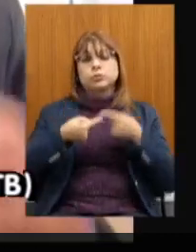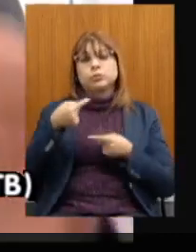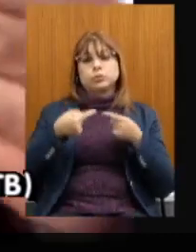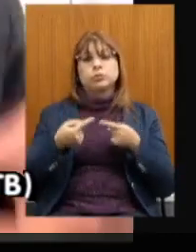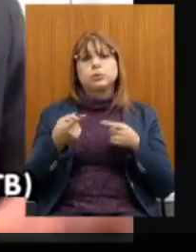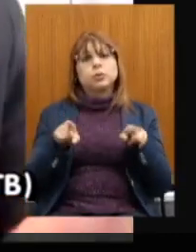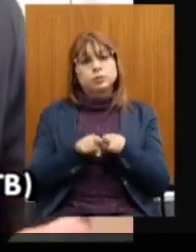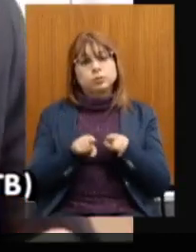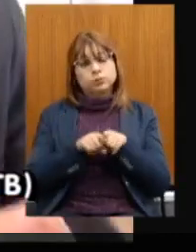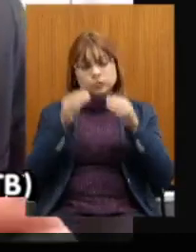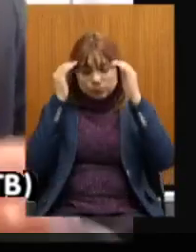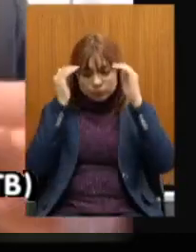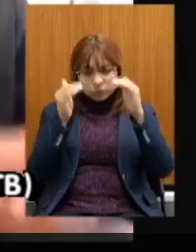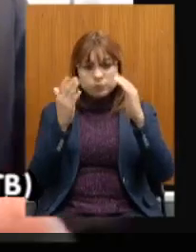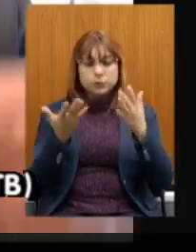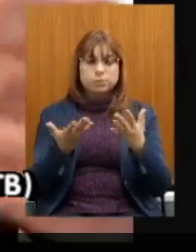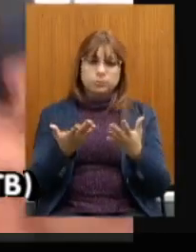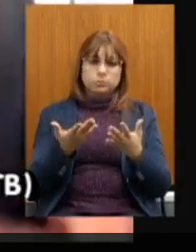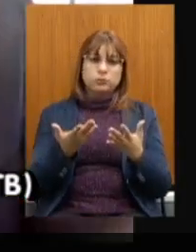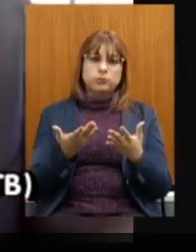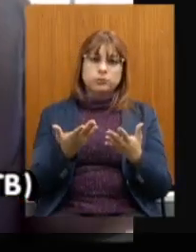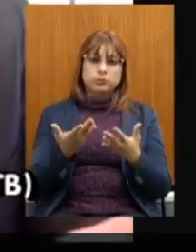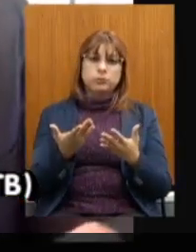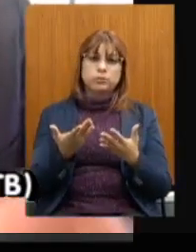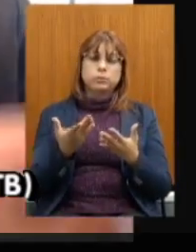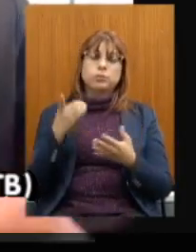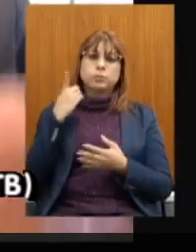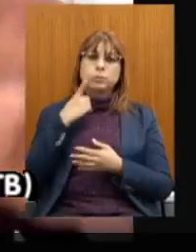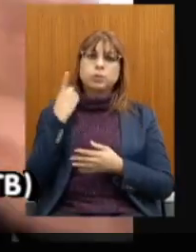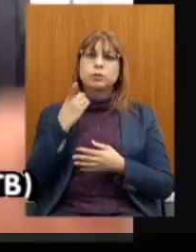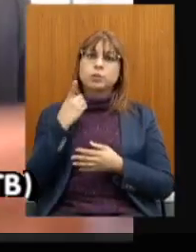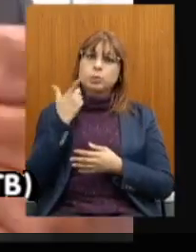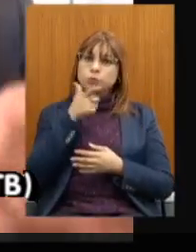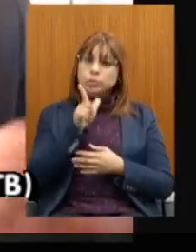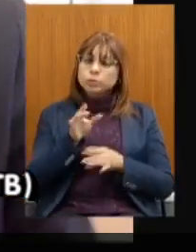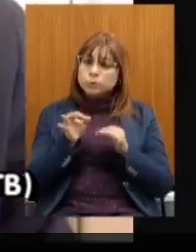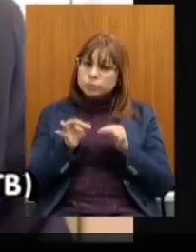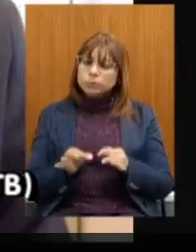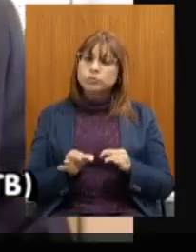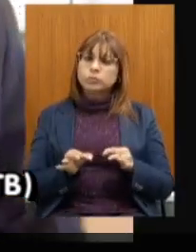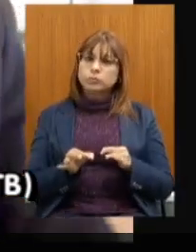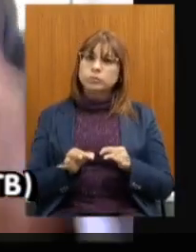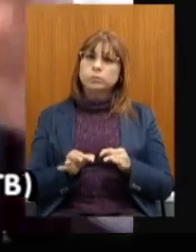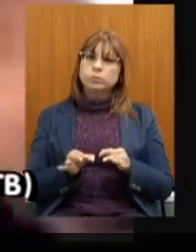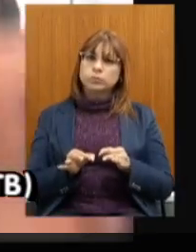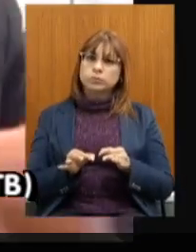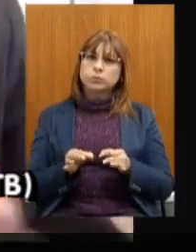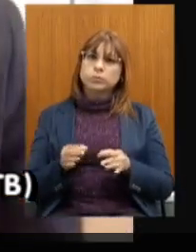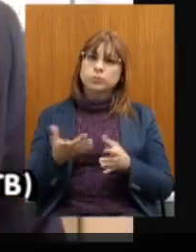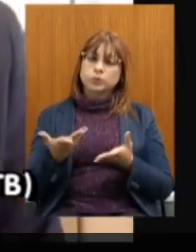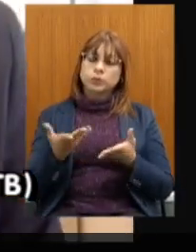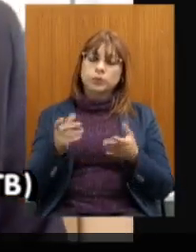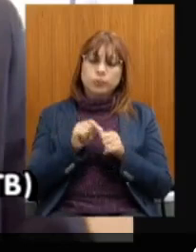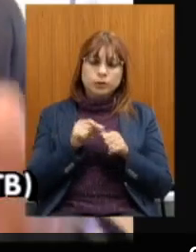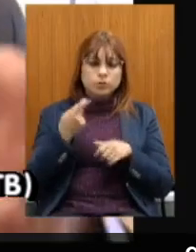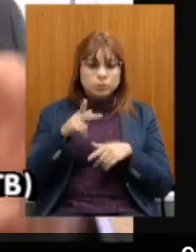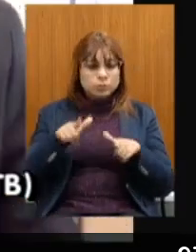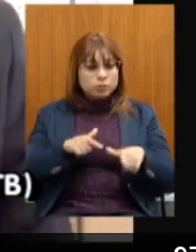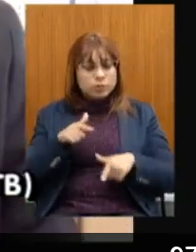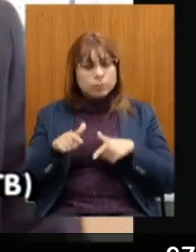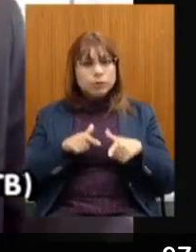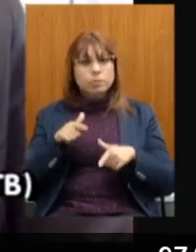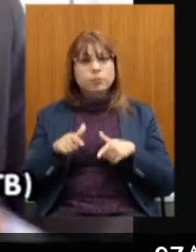seja respeitado na sua integralidade, que o deputado possa efetivamente exercer suas prerrogativas e